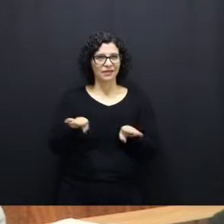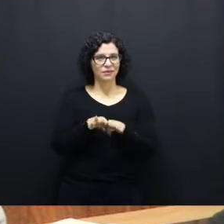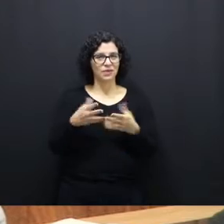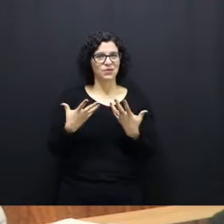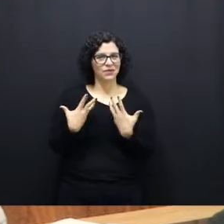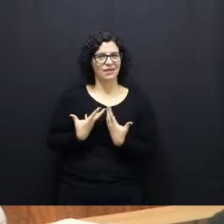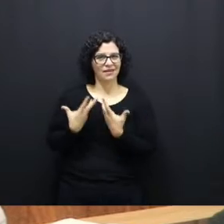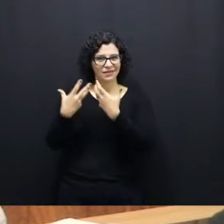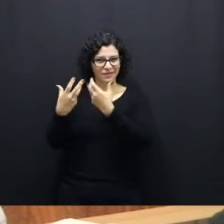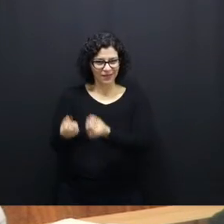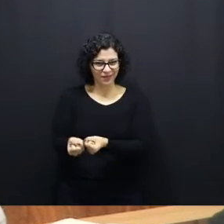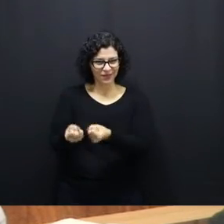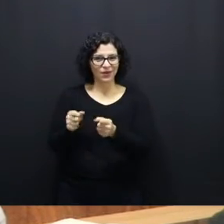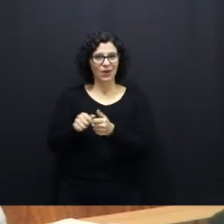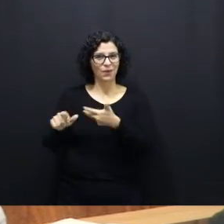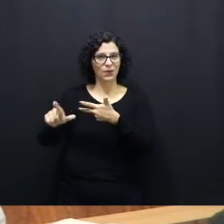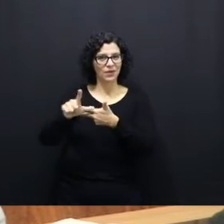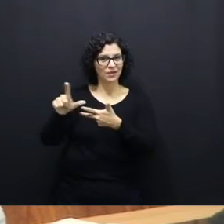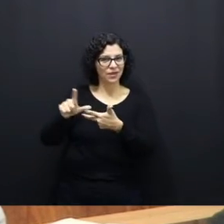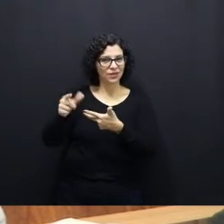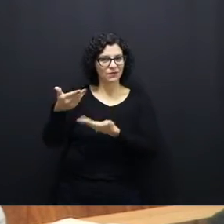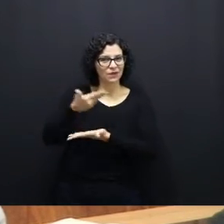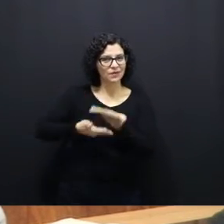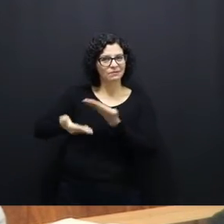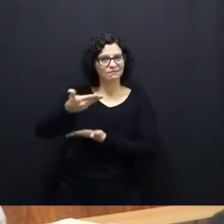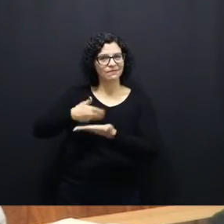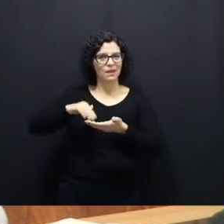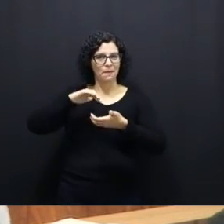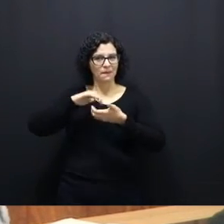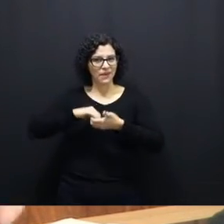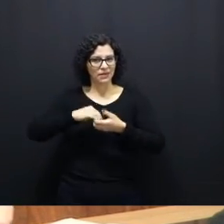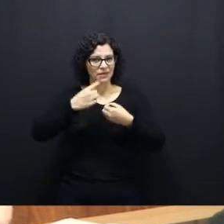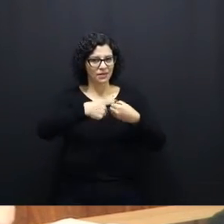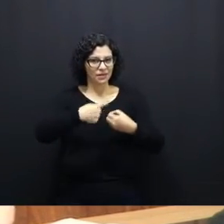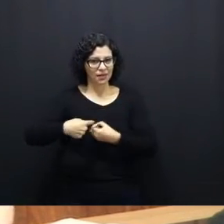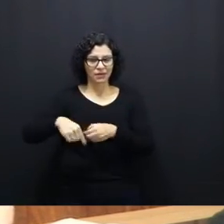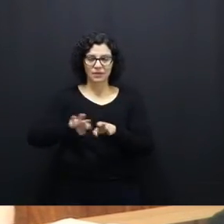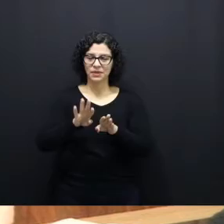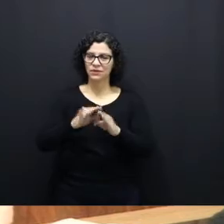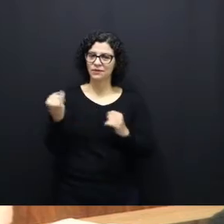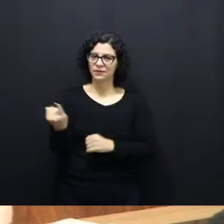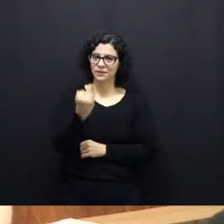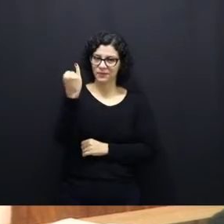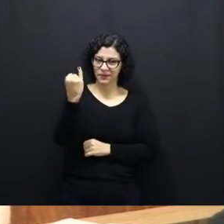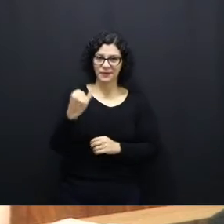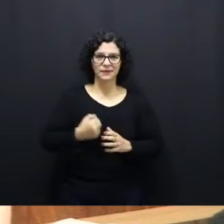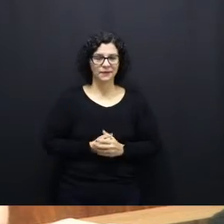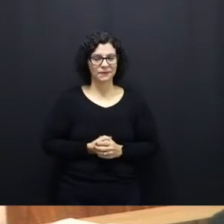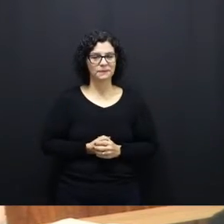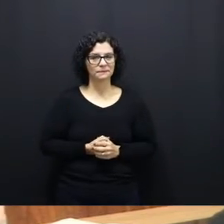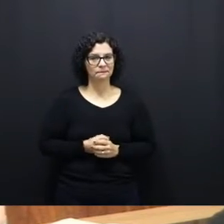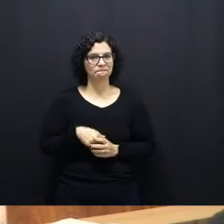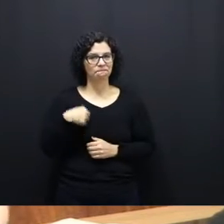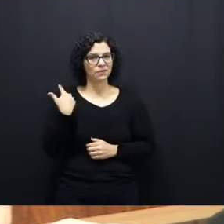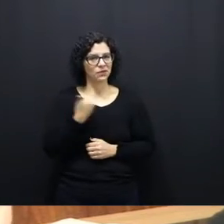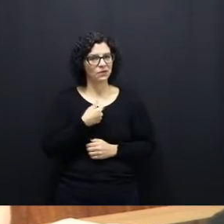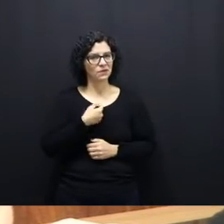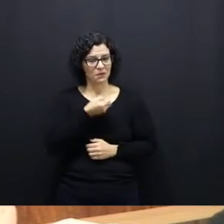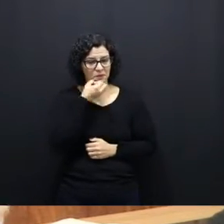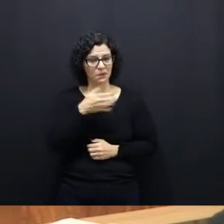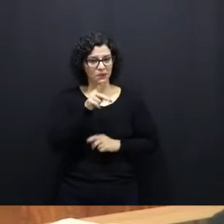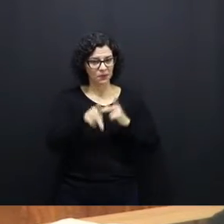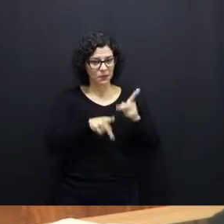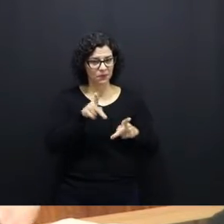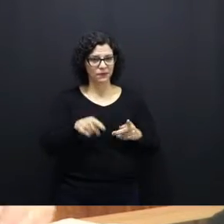acolhedor é o legislativo trabalhando em parceria entre os municípios isso é extremamente importante saudável para a